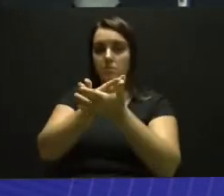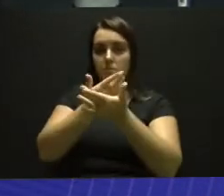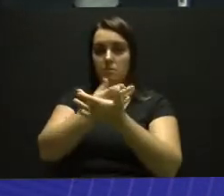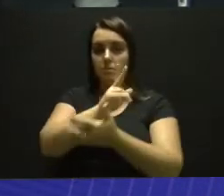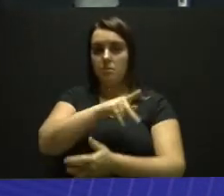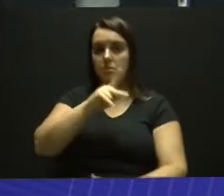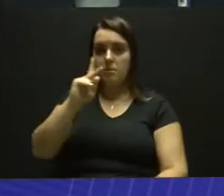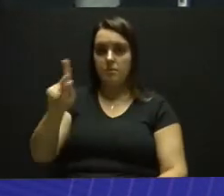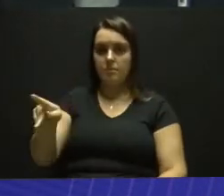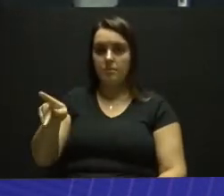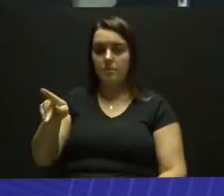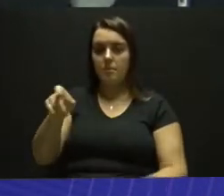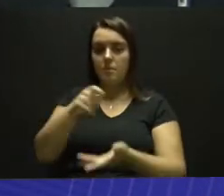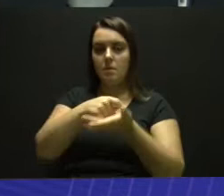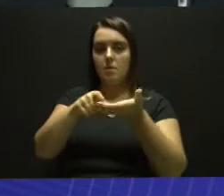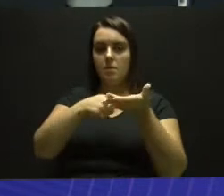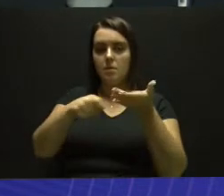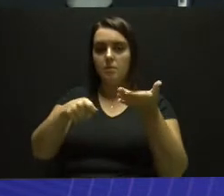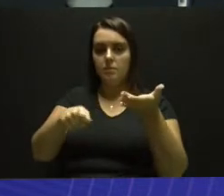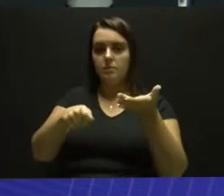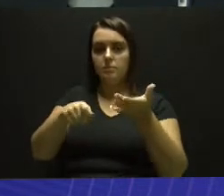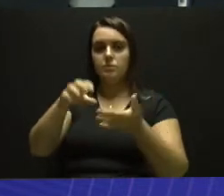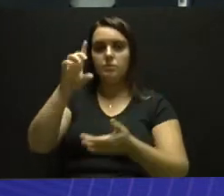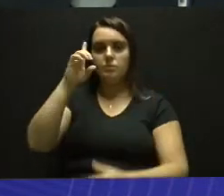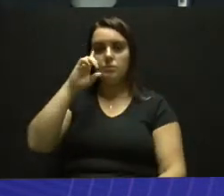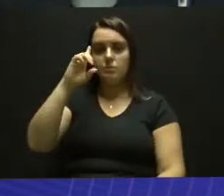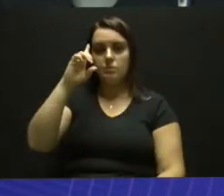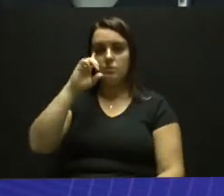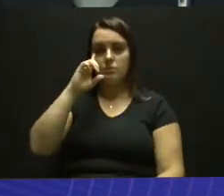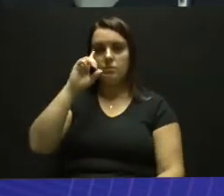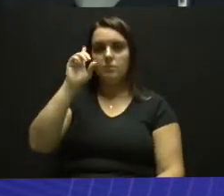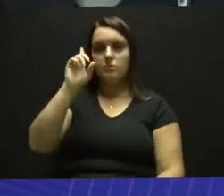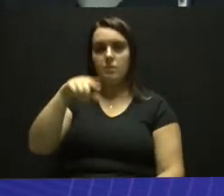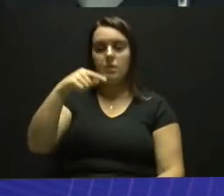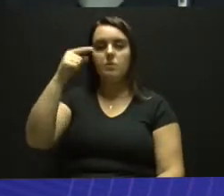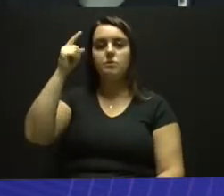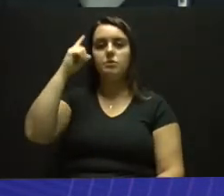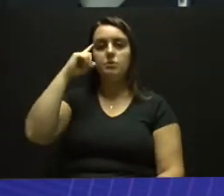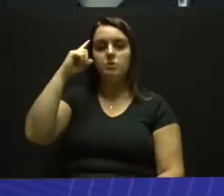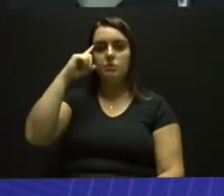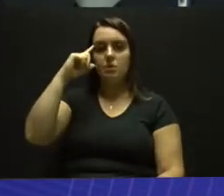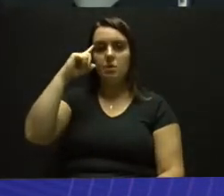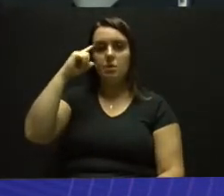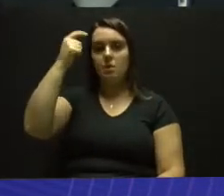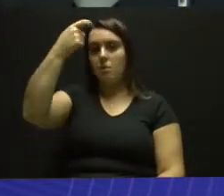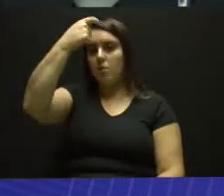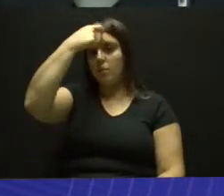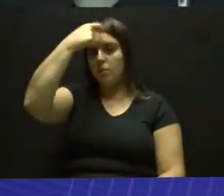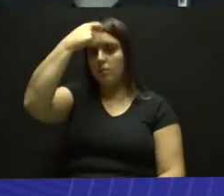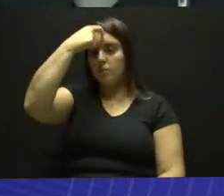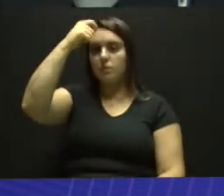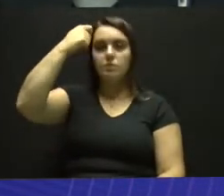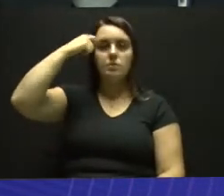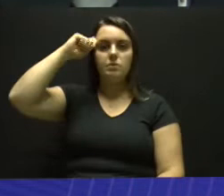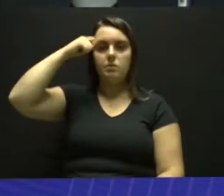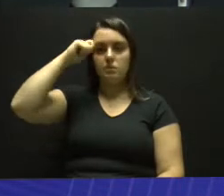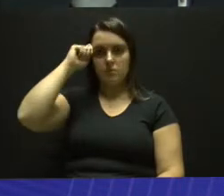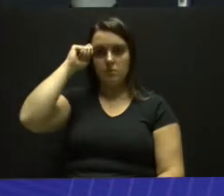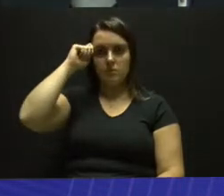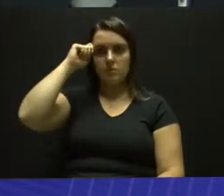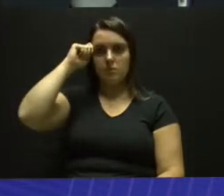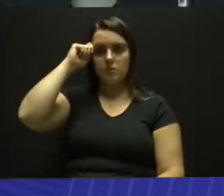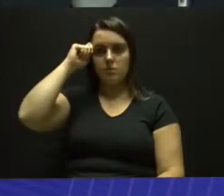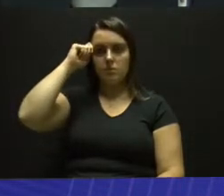para julho todo dia será dia da consciência negra enquanto a consciência humana foi